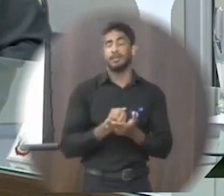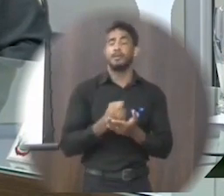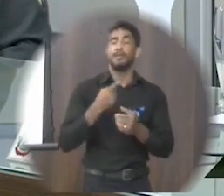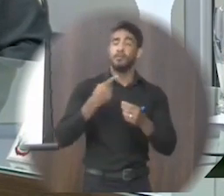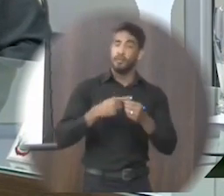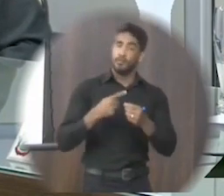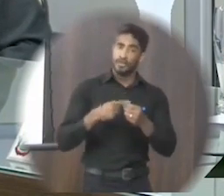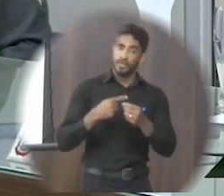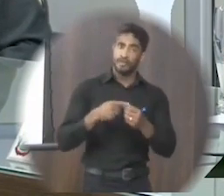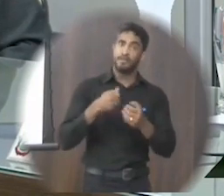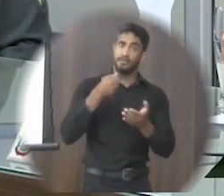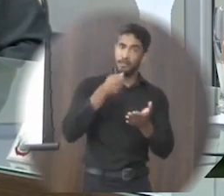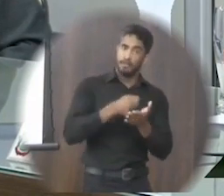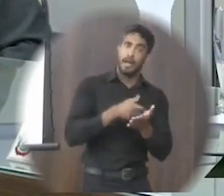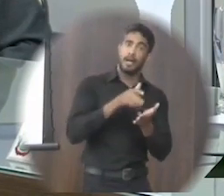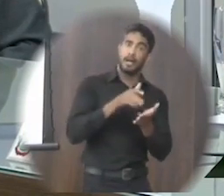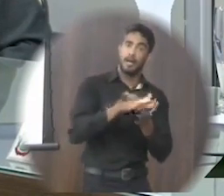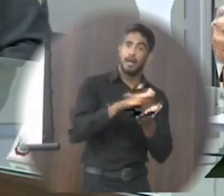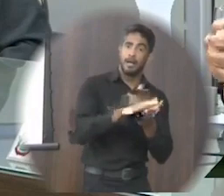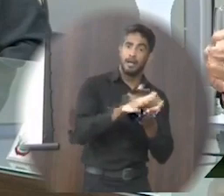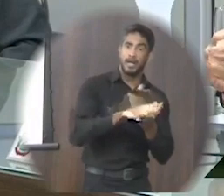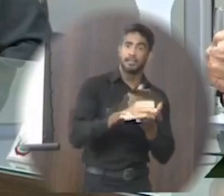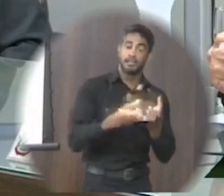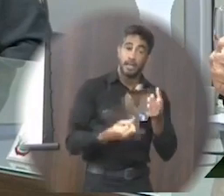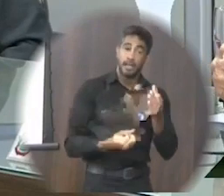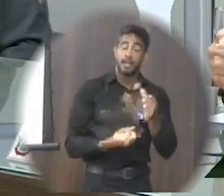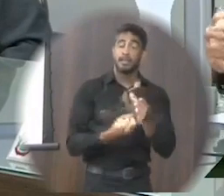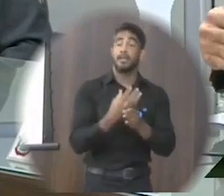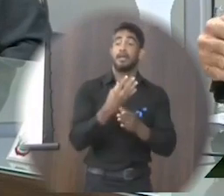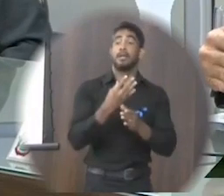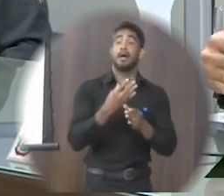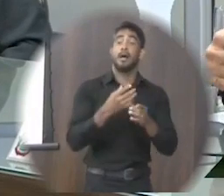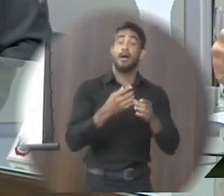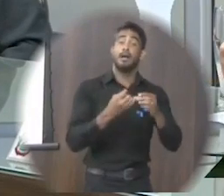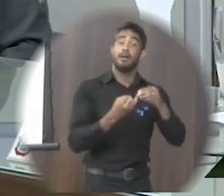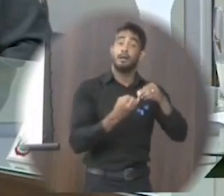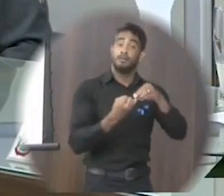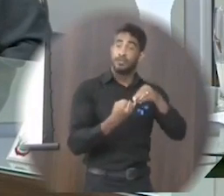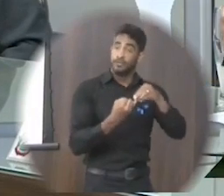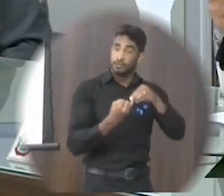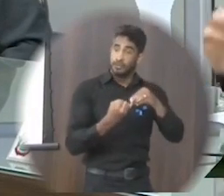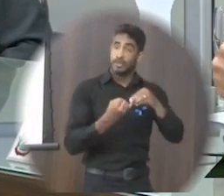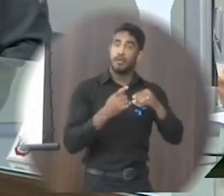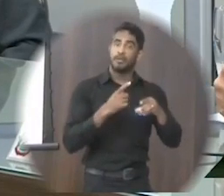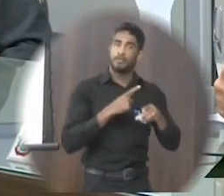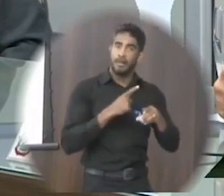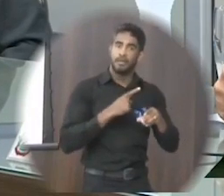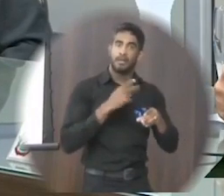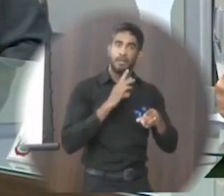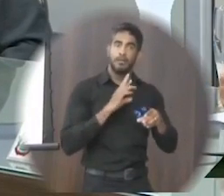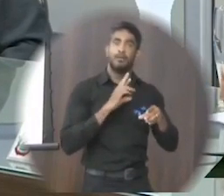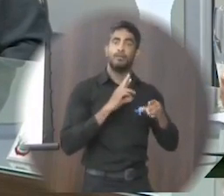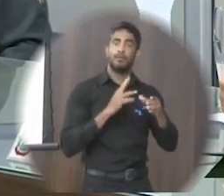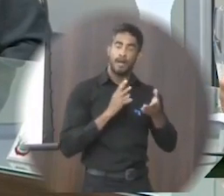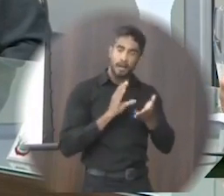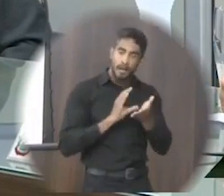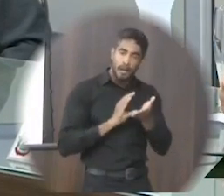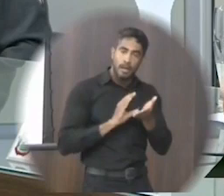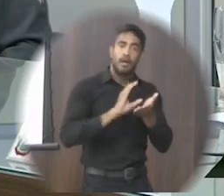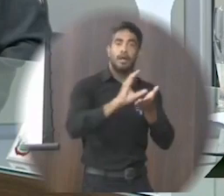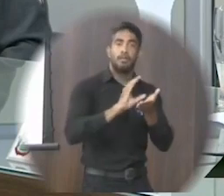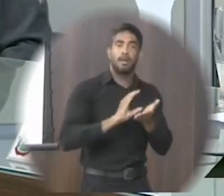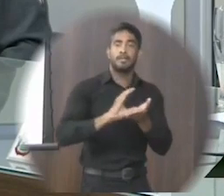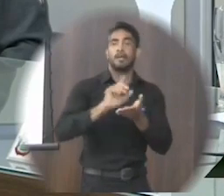com a despesa logística, ou seja, criar uma entidade para manter ou repassar para alguém. Então,